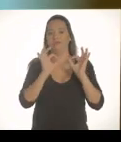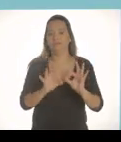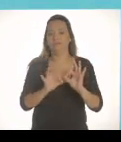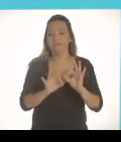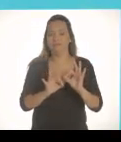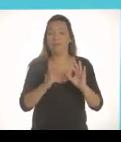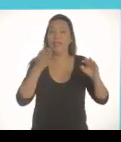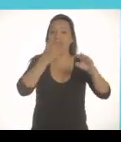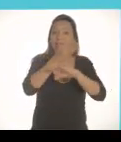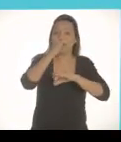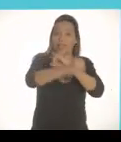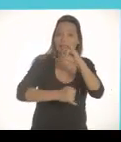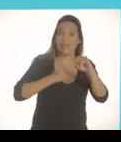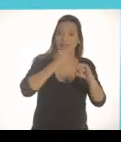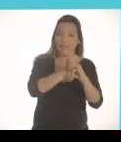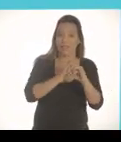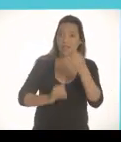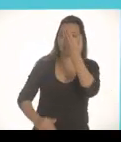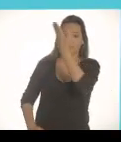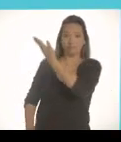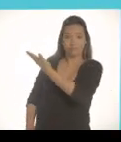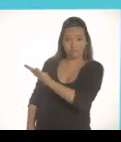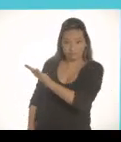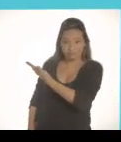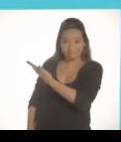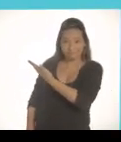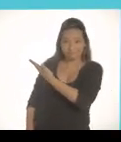você. Acesse